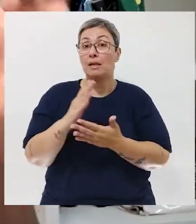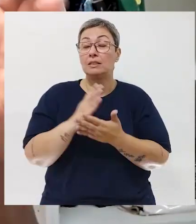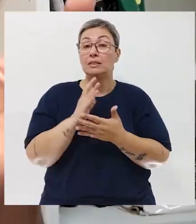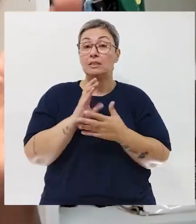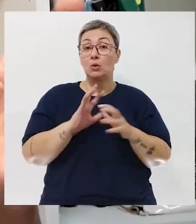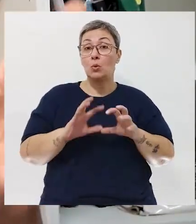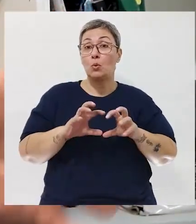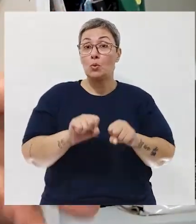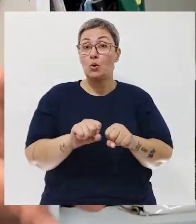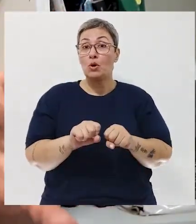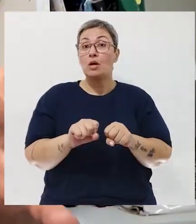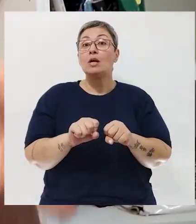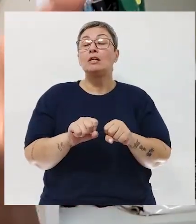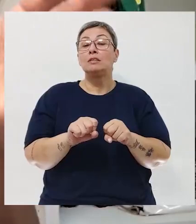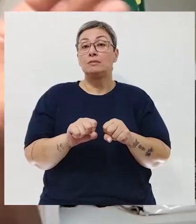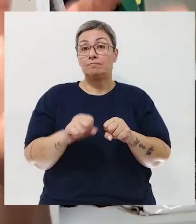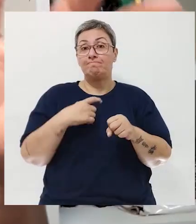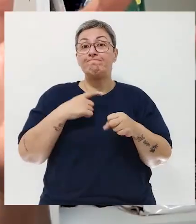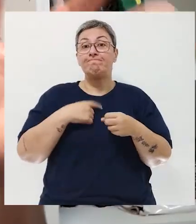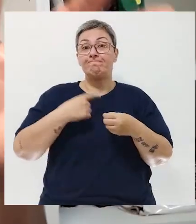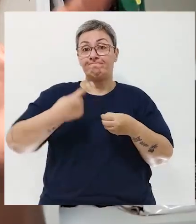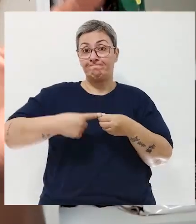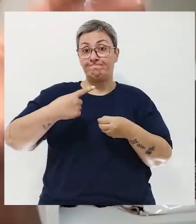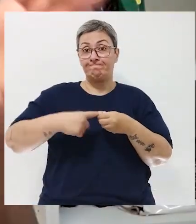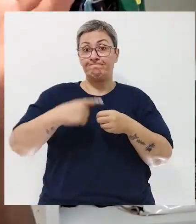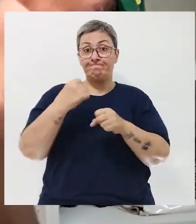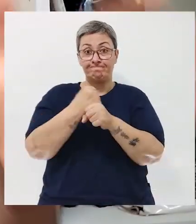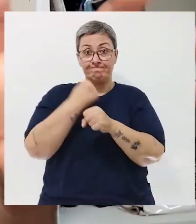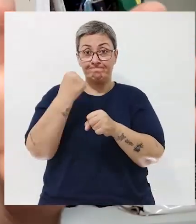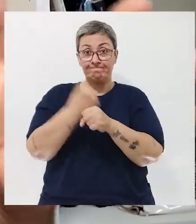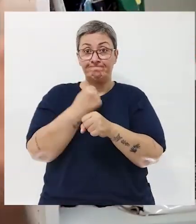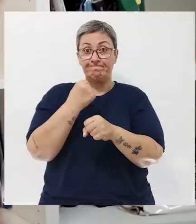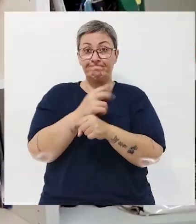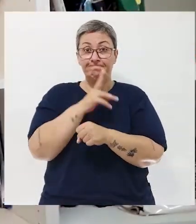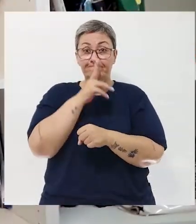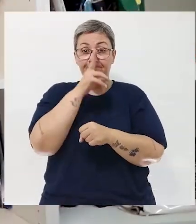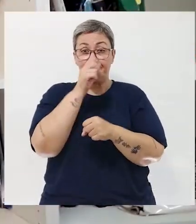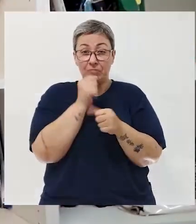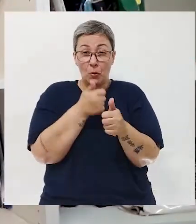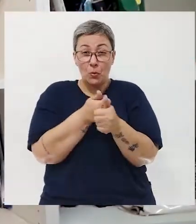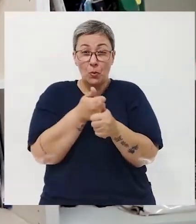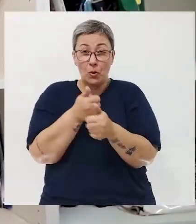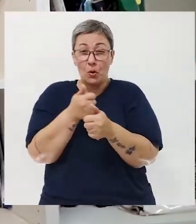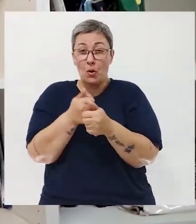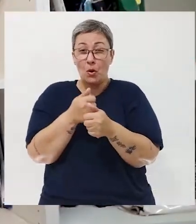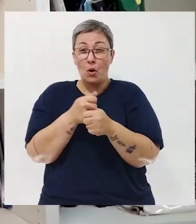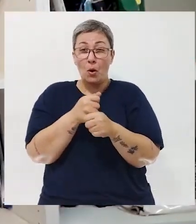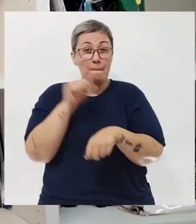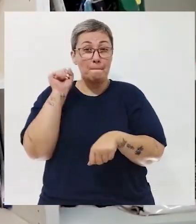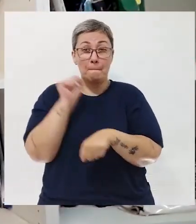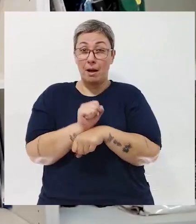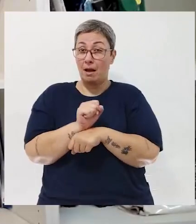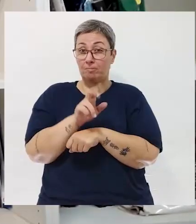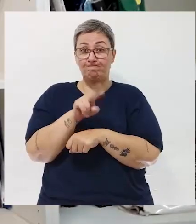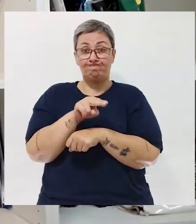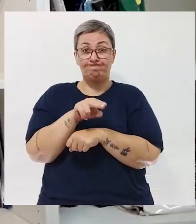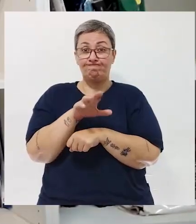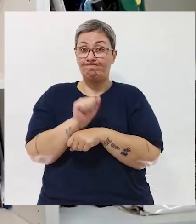está ocupado por uma urbanização densa e desenfreada,